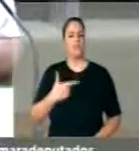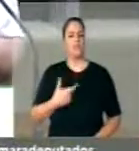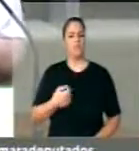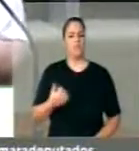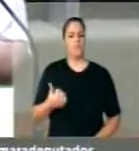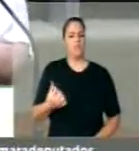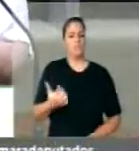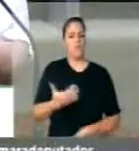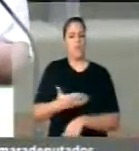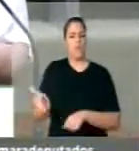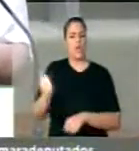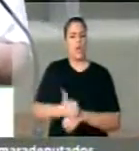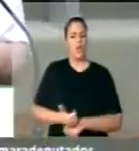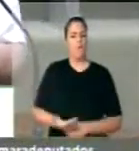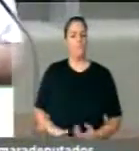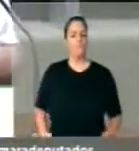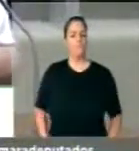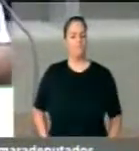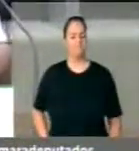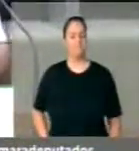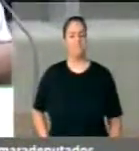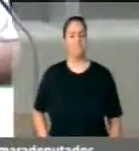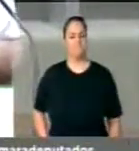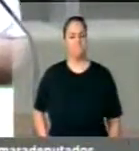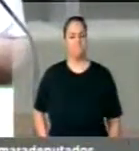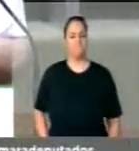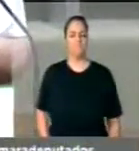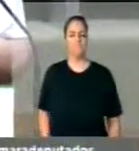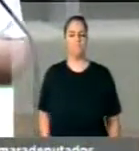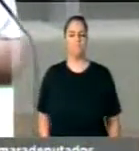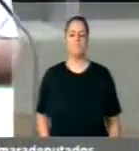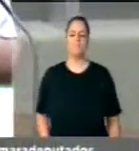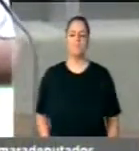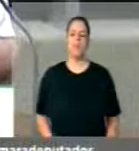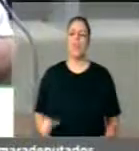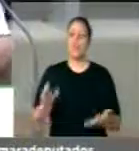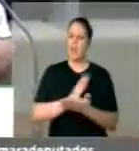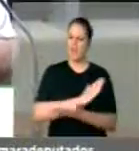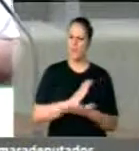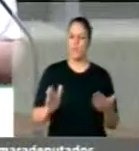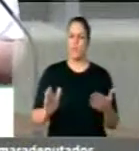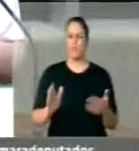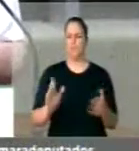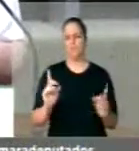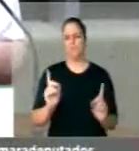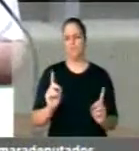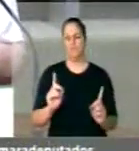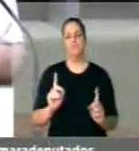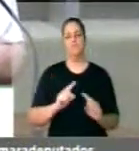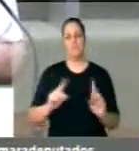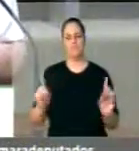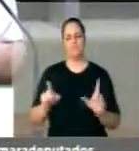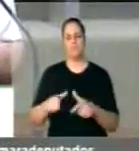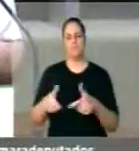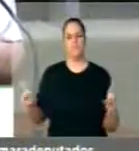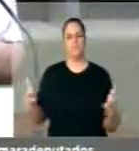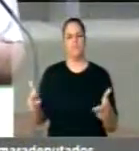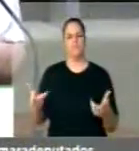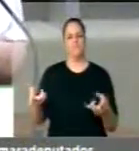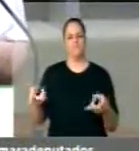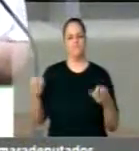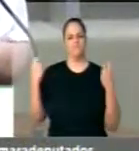salvo poucas e honrosas exceções. O que se delineia nesta votação de agora é